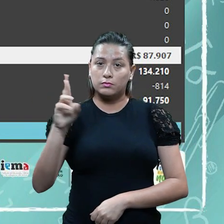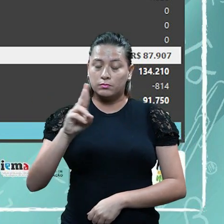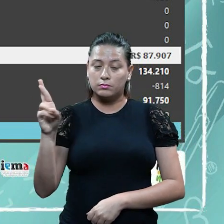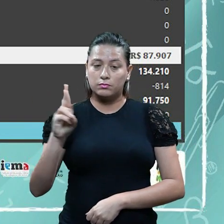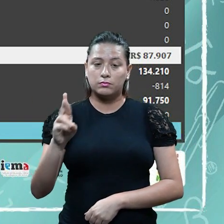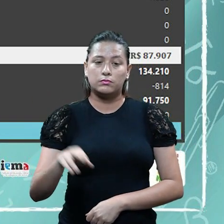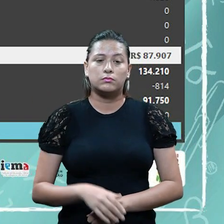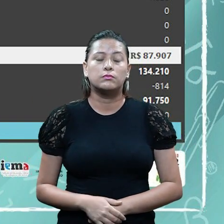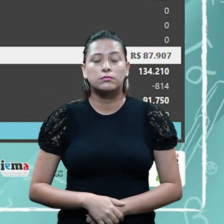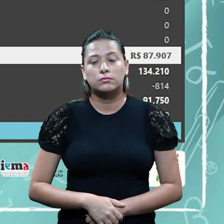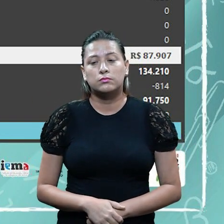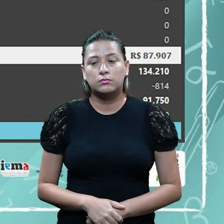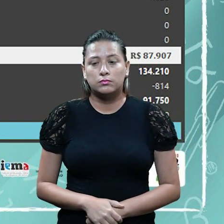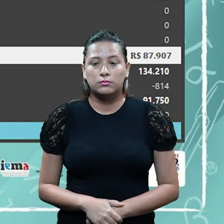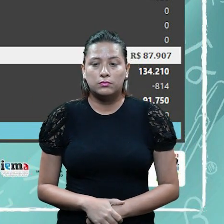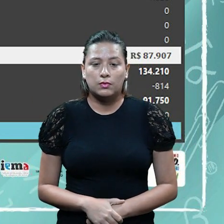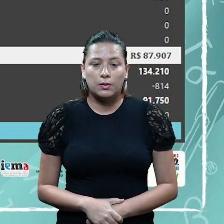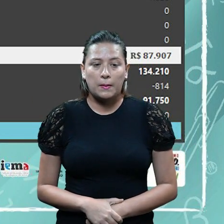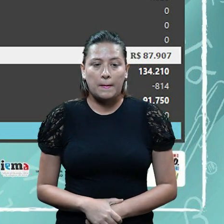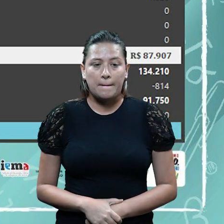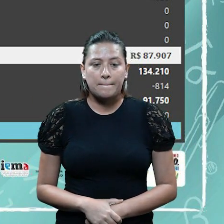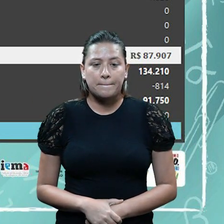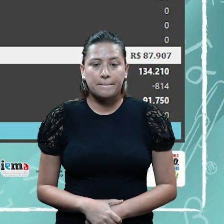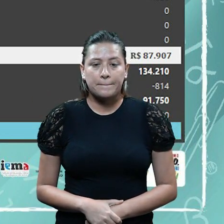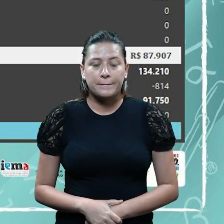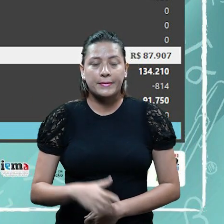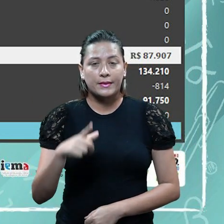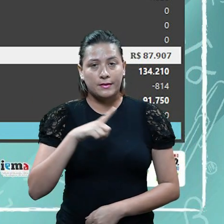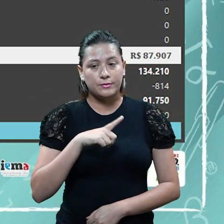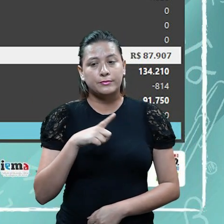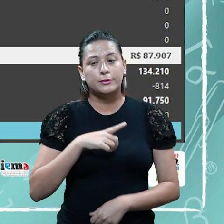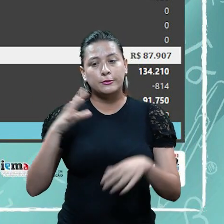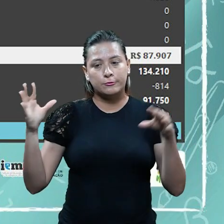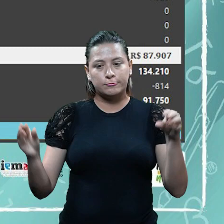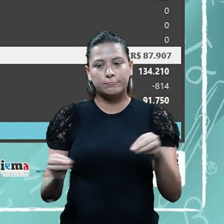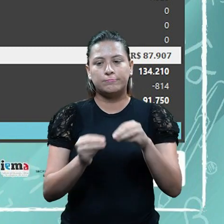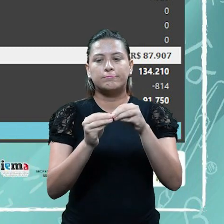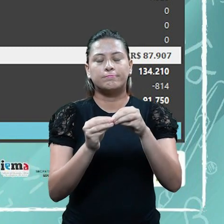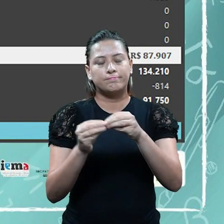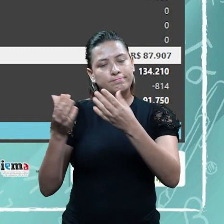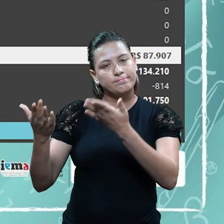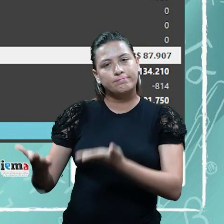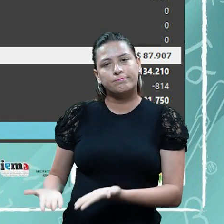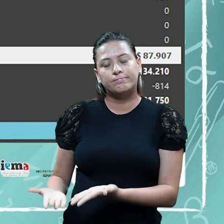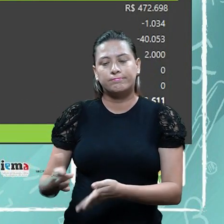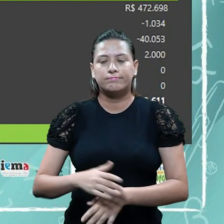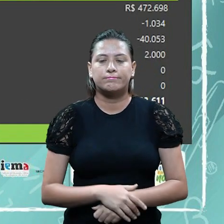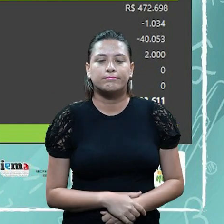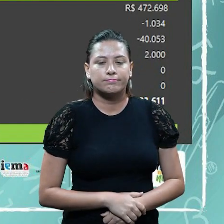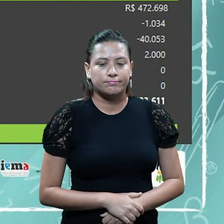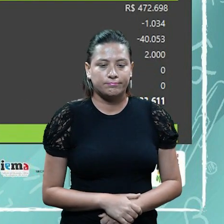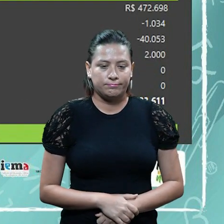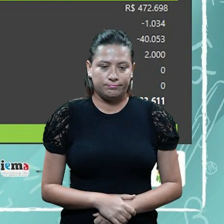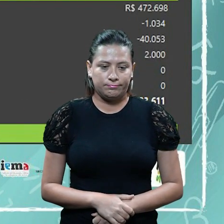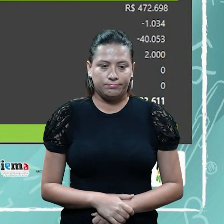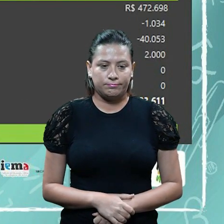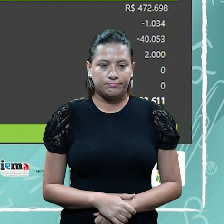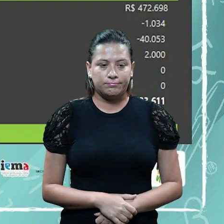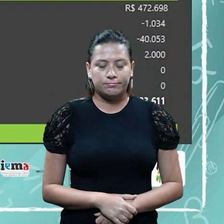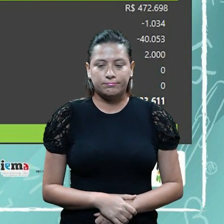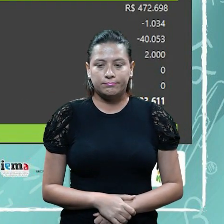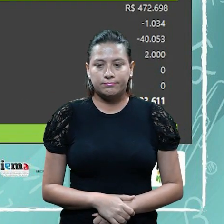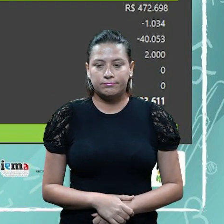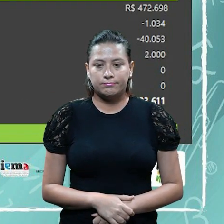lucro líquido de cada mês somado um com o outro, eu vou ter aqui o acumulado, 72.450, que está demonstrado bem